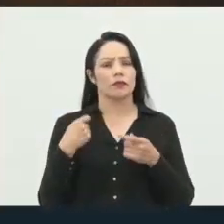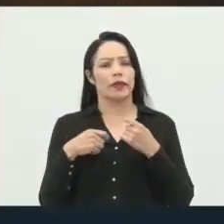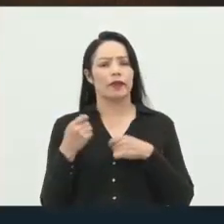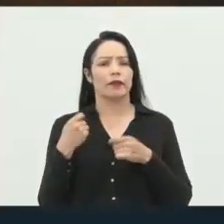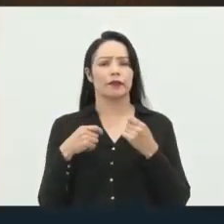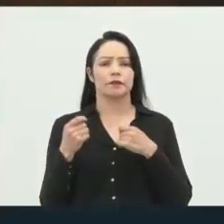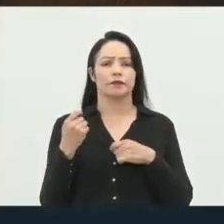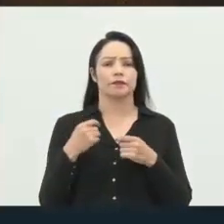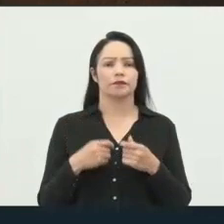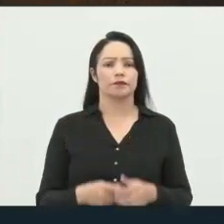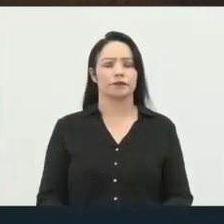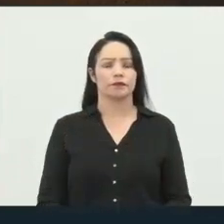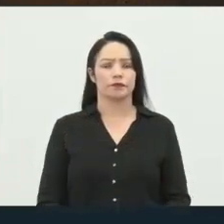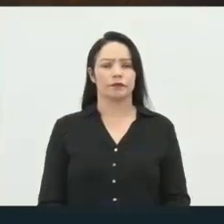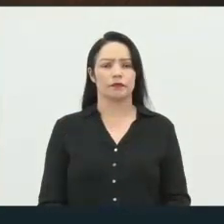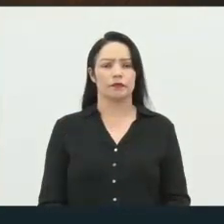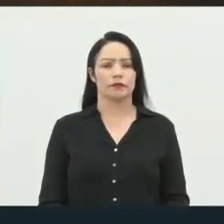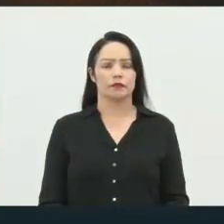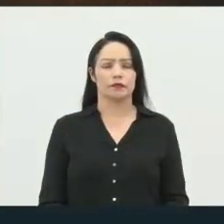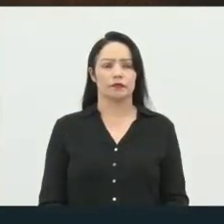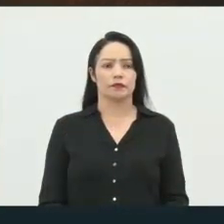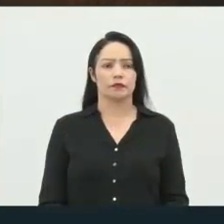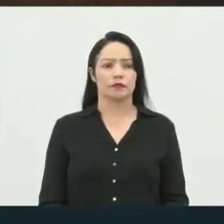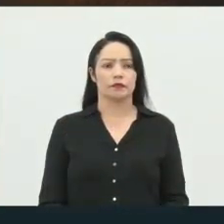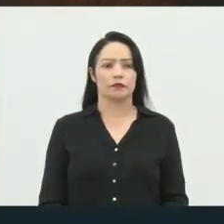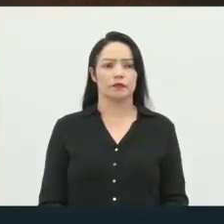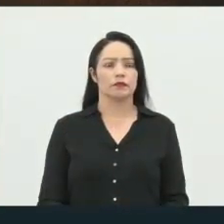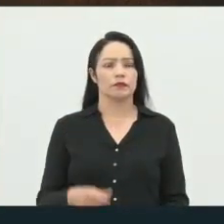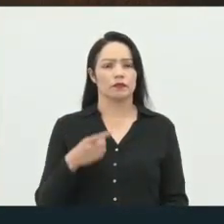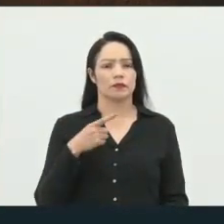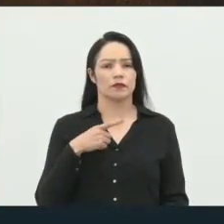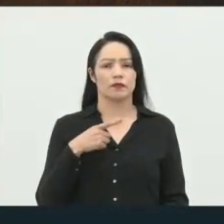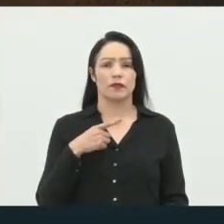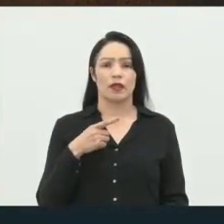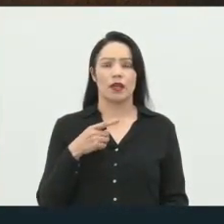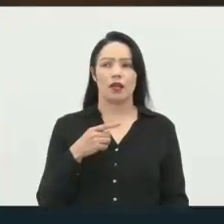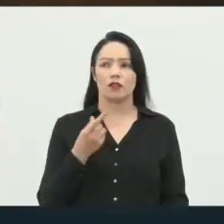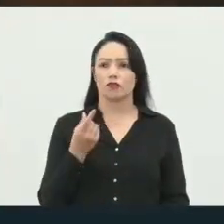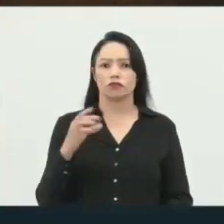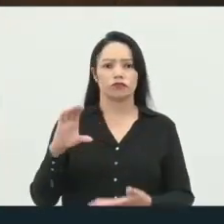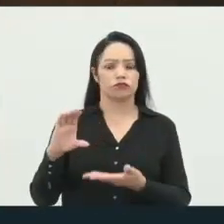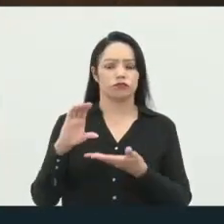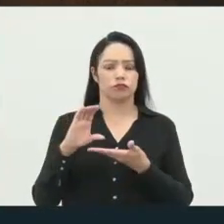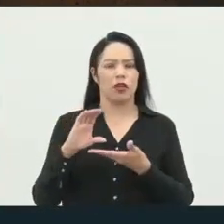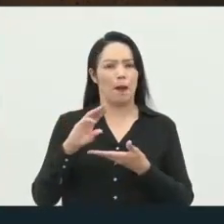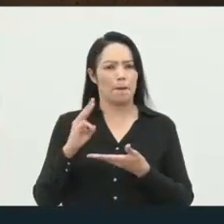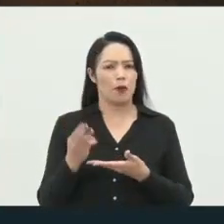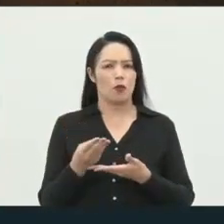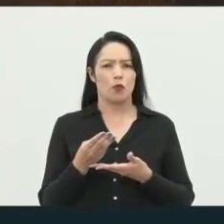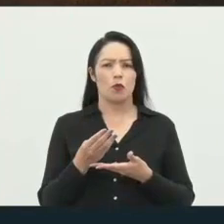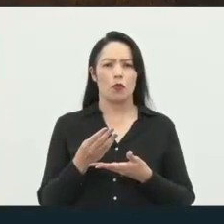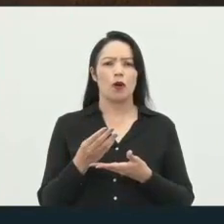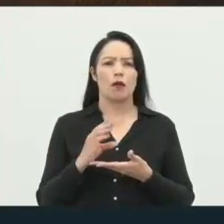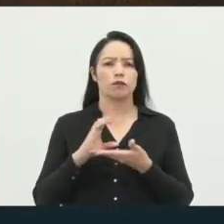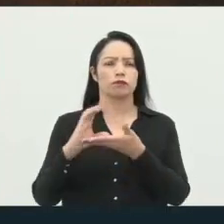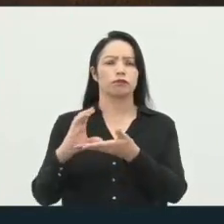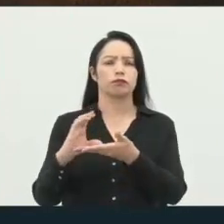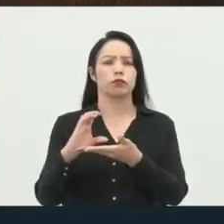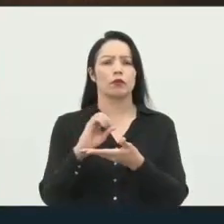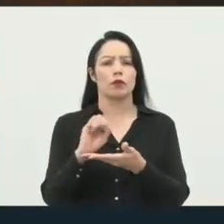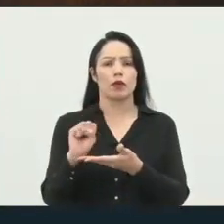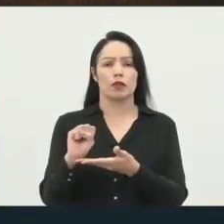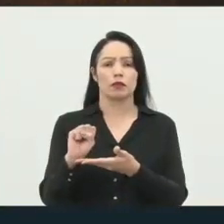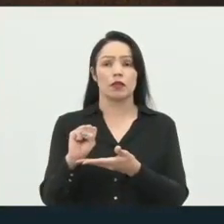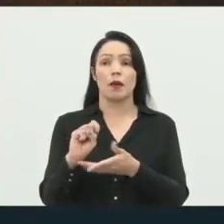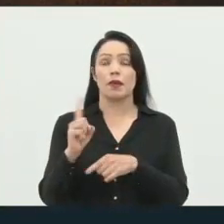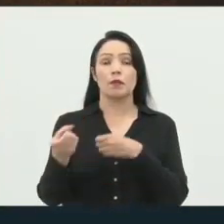negociatas né Aonde você pega você coloca milhões mais milhões através nas oestes né E isso não é devolvido